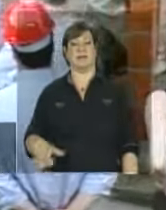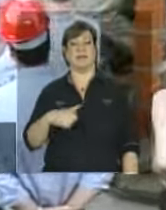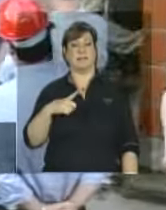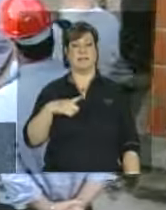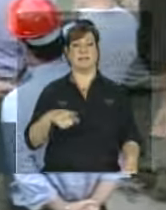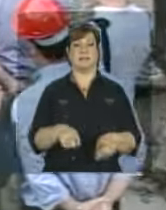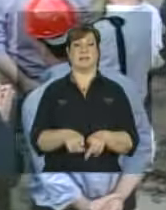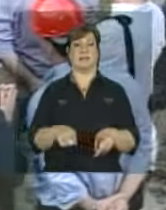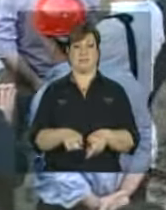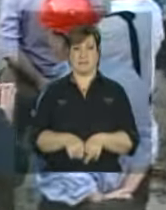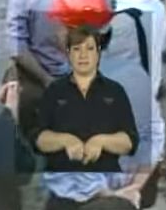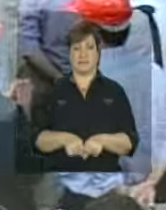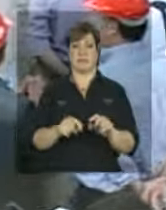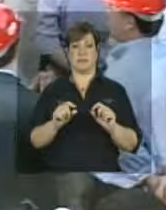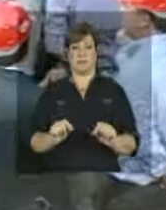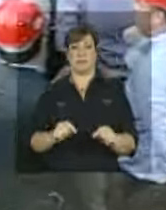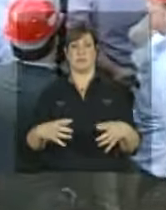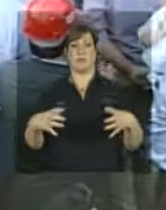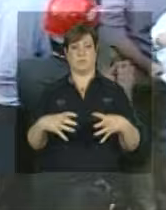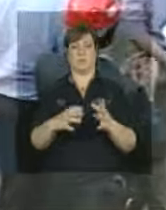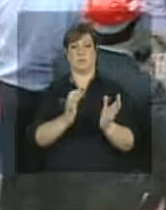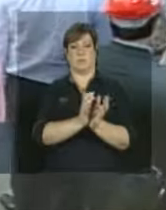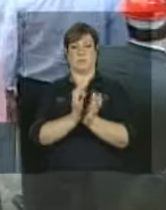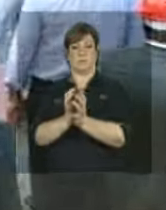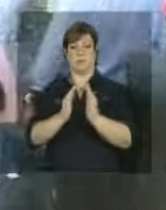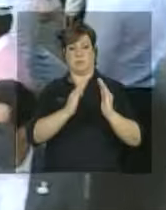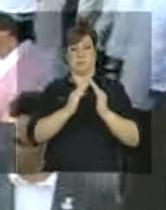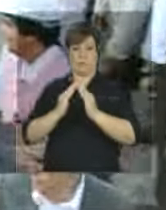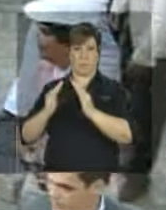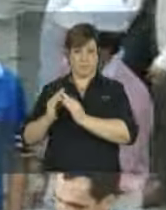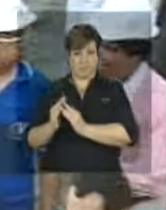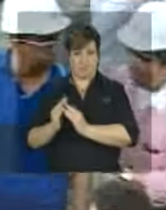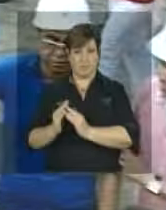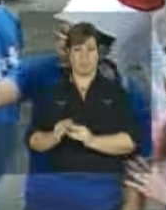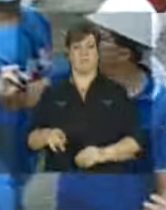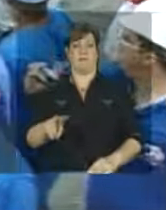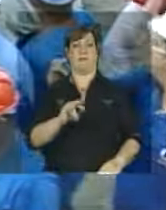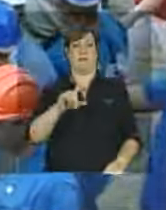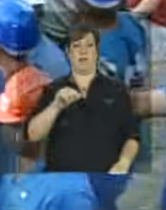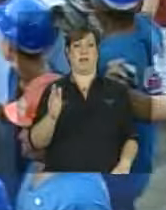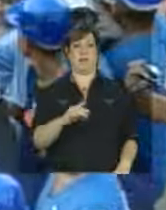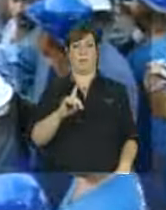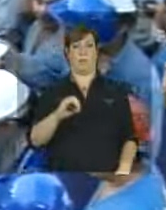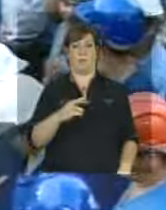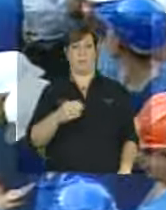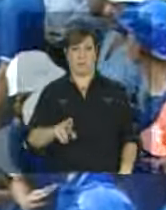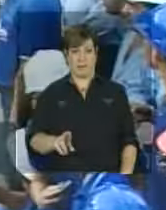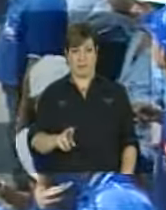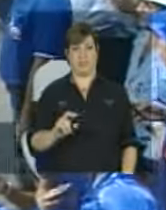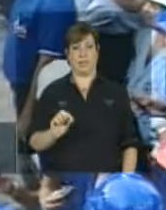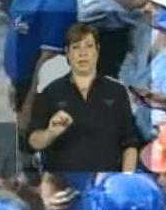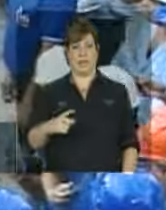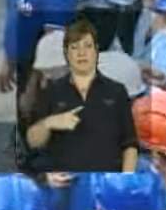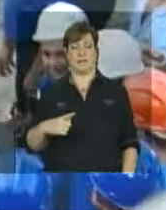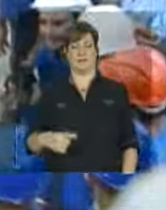deixando a unidade do conjunto habitacional Vila do Mar,